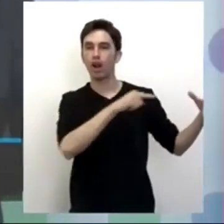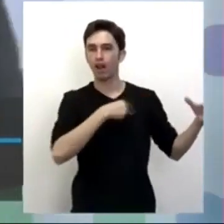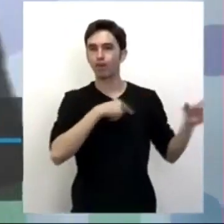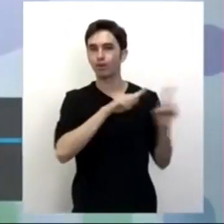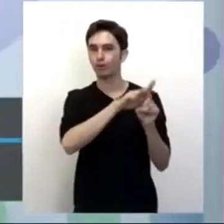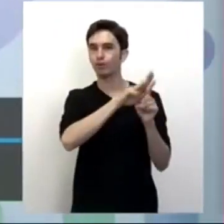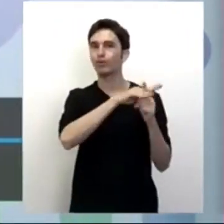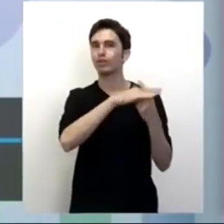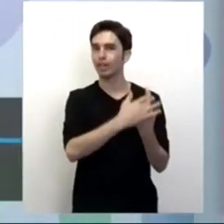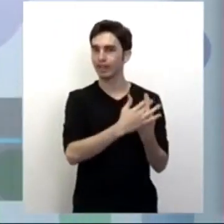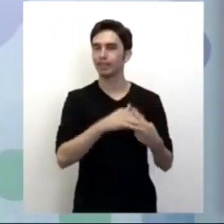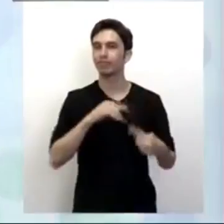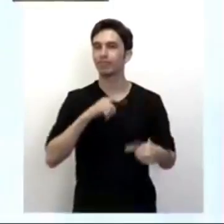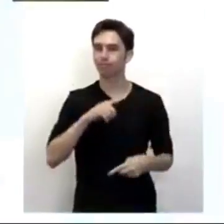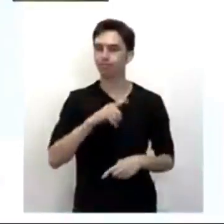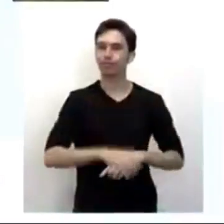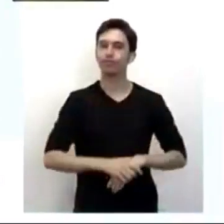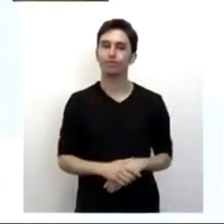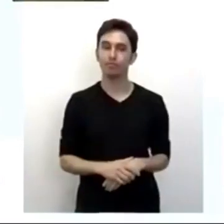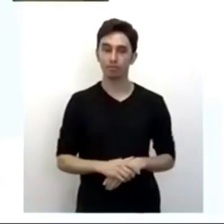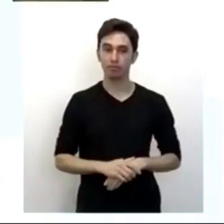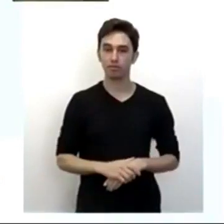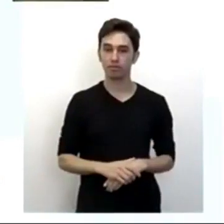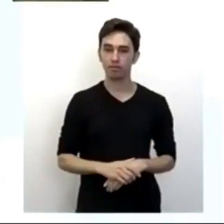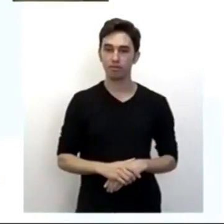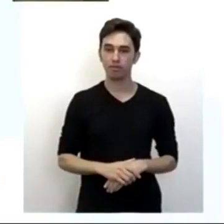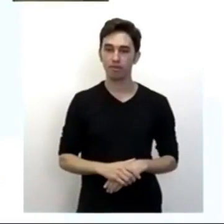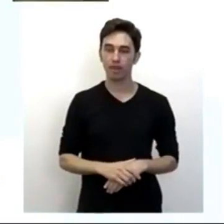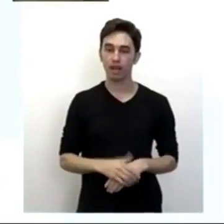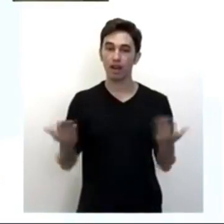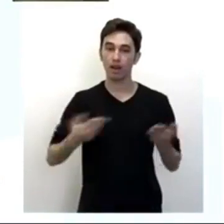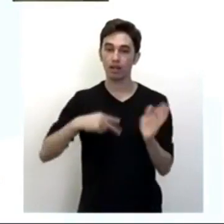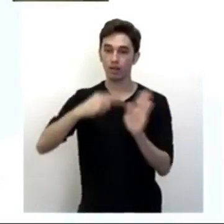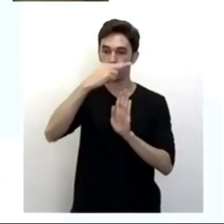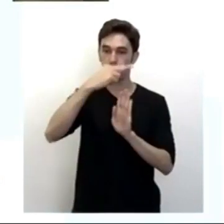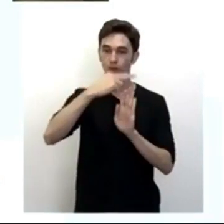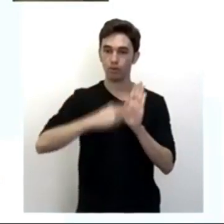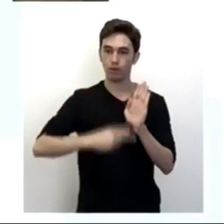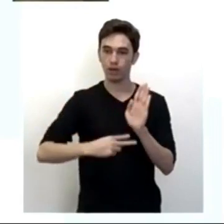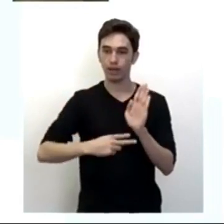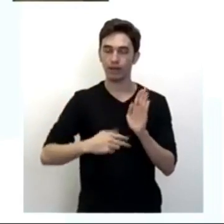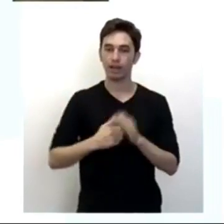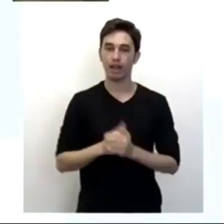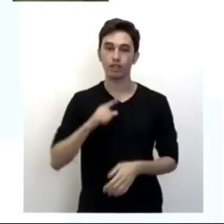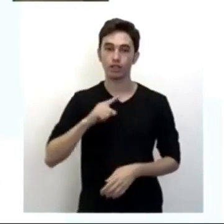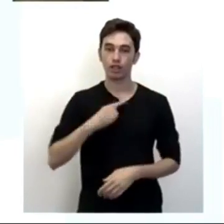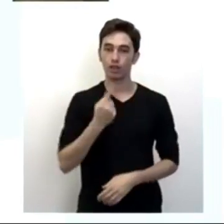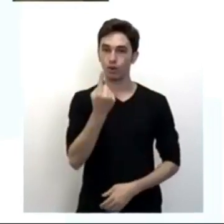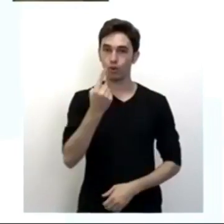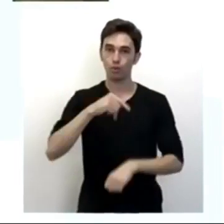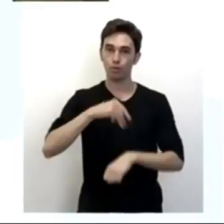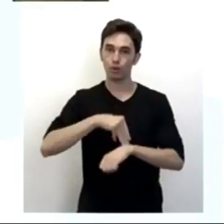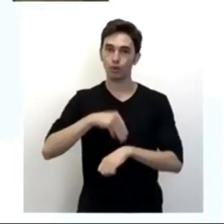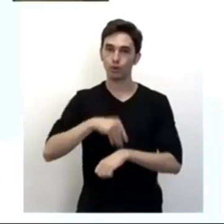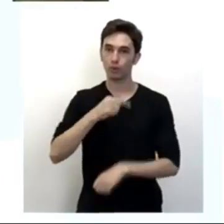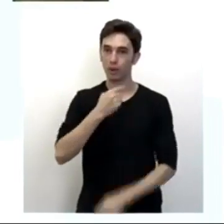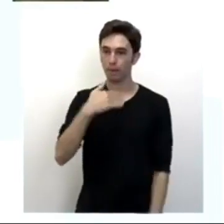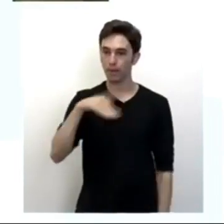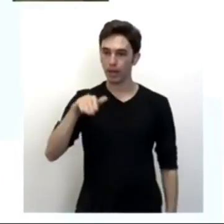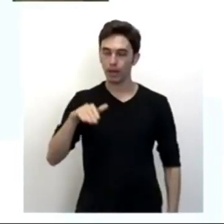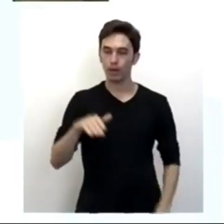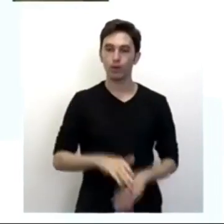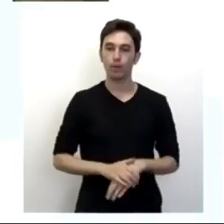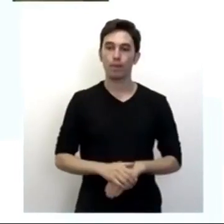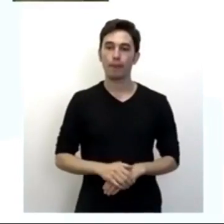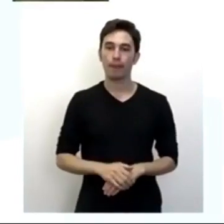gentileza. Vamos lá. Eu vou aqui ler. Nós temos 1 minuto e meio, talvez eu dê um pouquinho menos de tempo, porque a gente